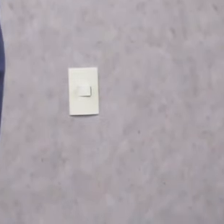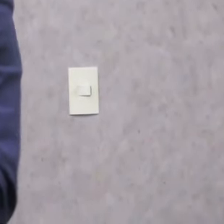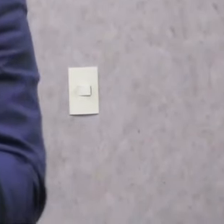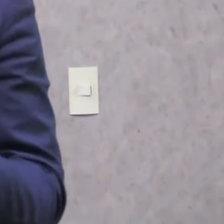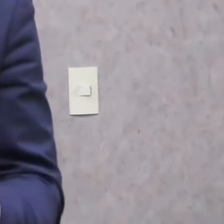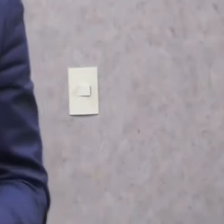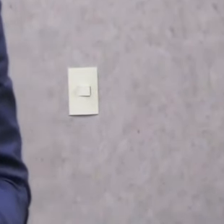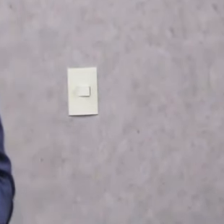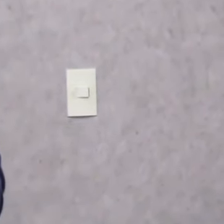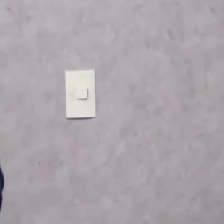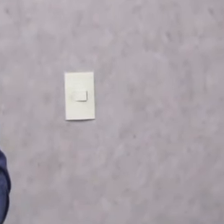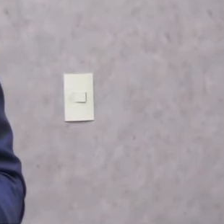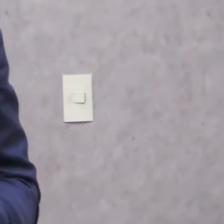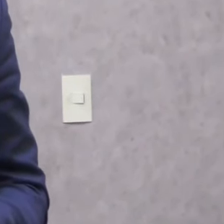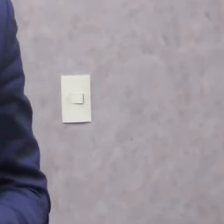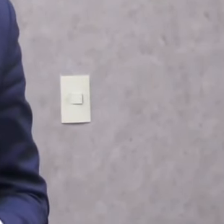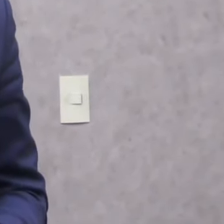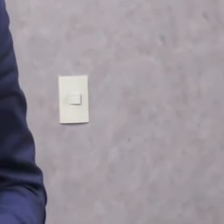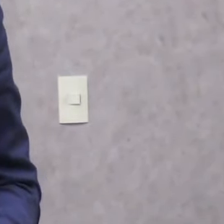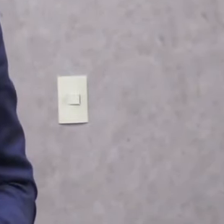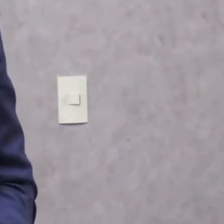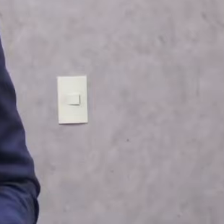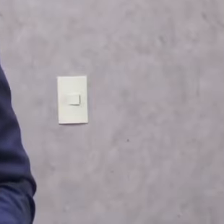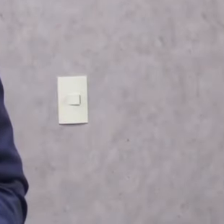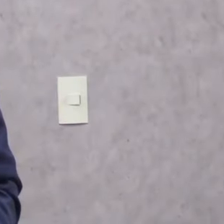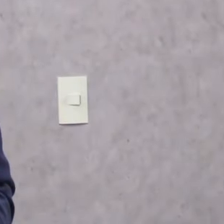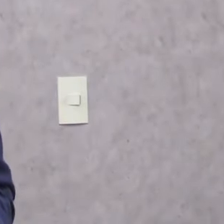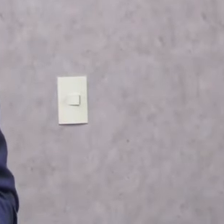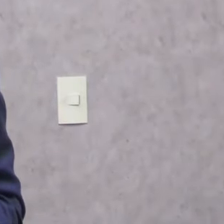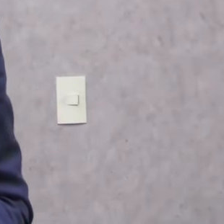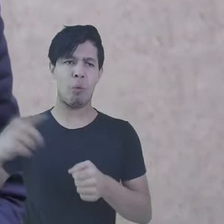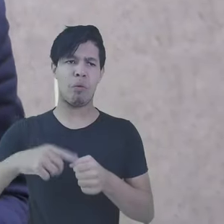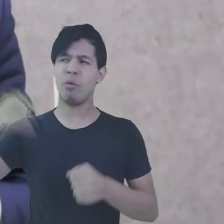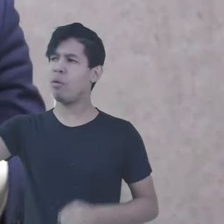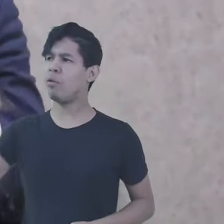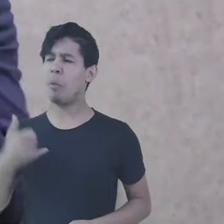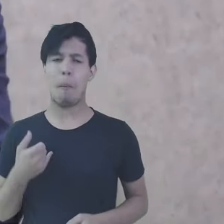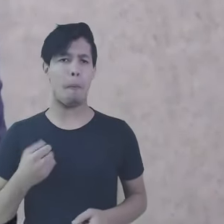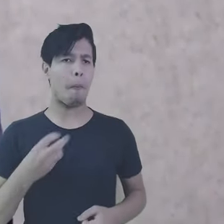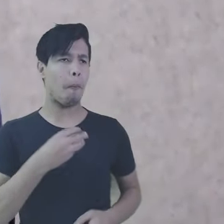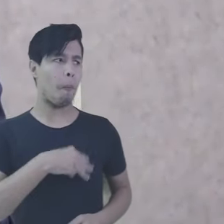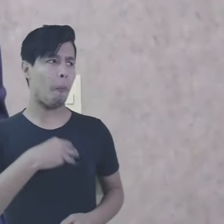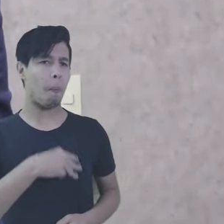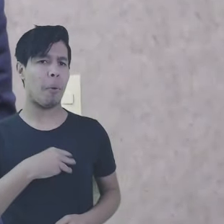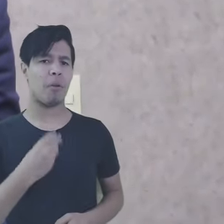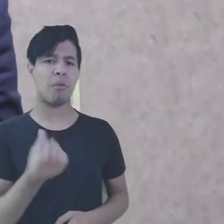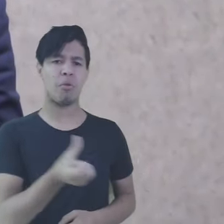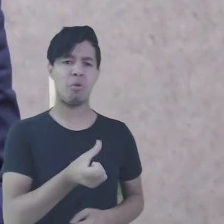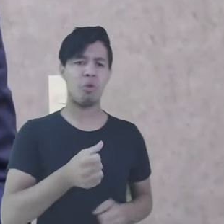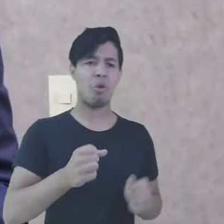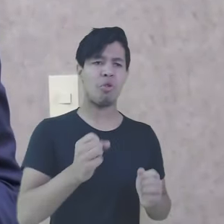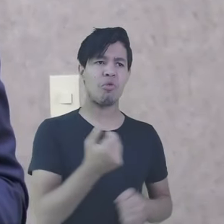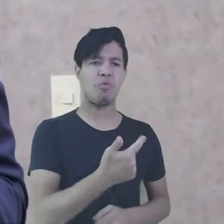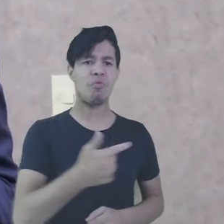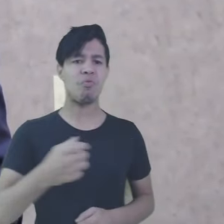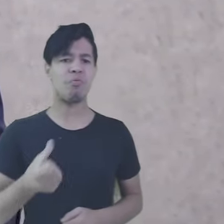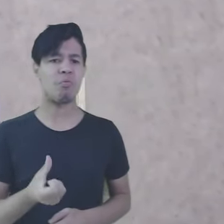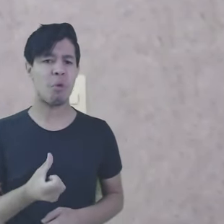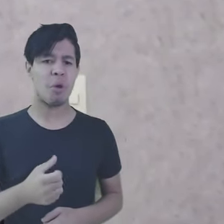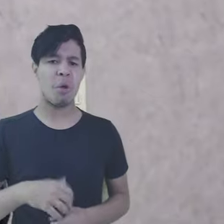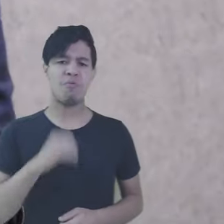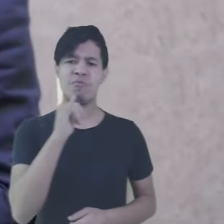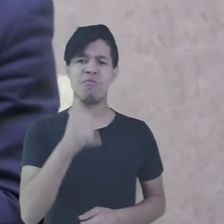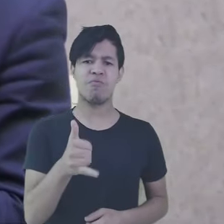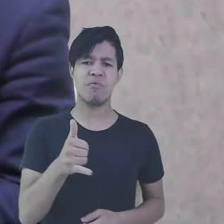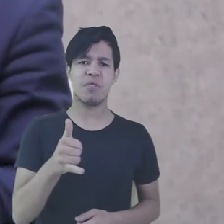Ou seja, quando Jesus voltar, ele mesmo disse em Mateus 26, 63, se você puder acompanhar, eu vou apenas citar o texto, anote aí. Ele